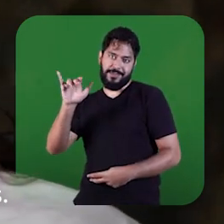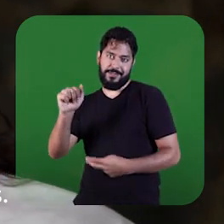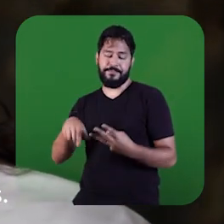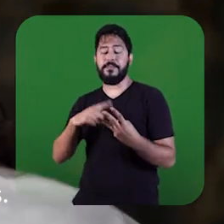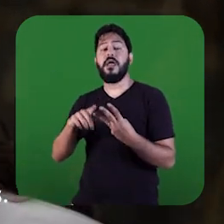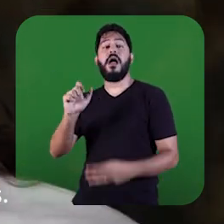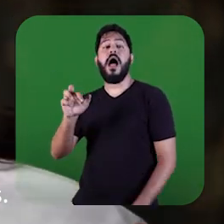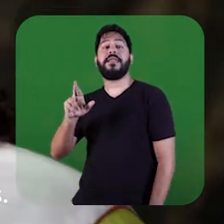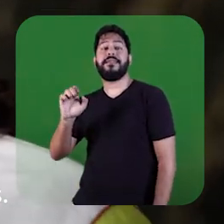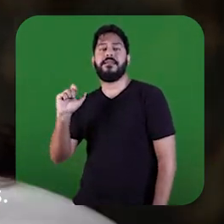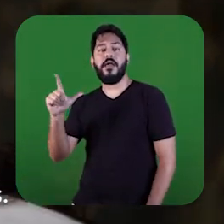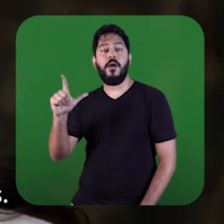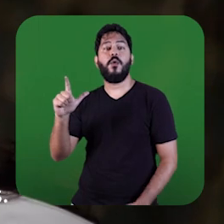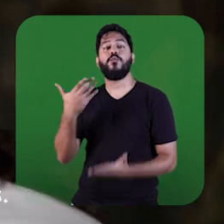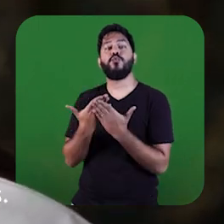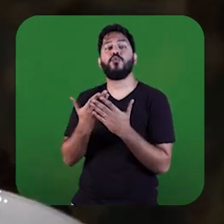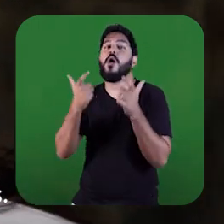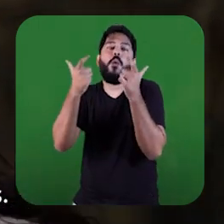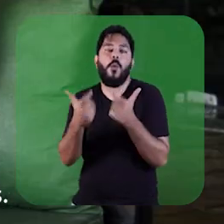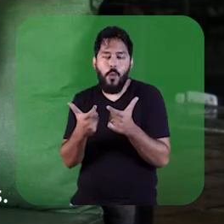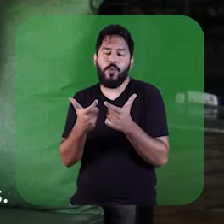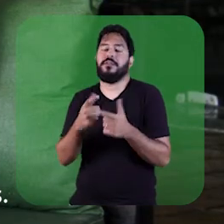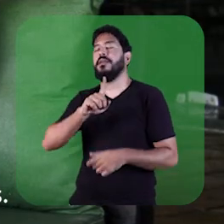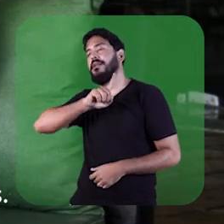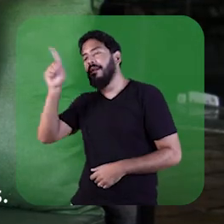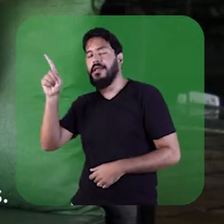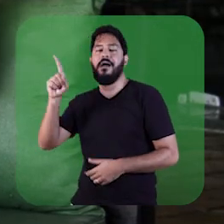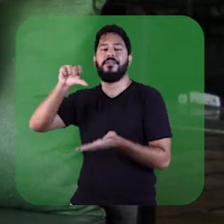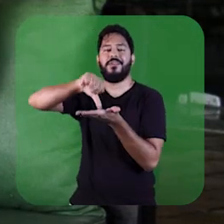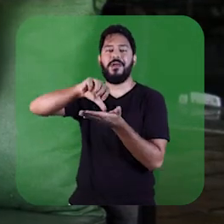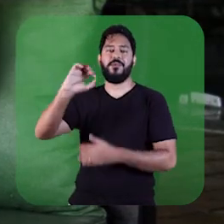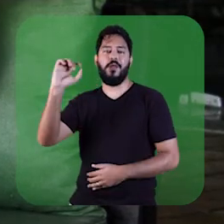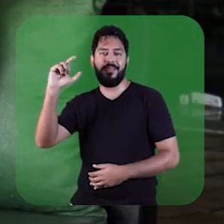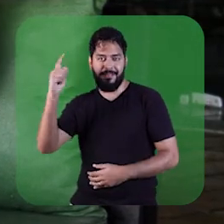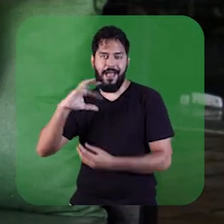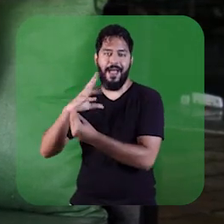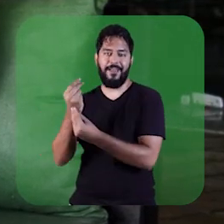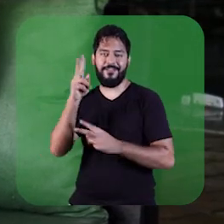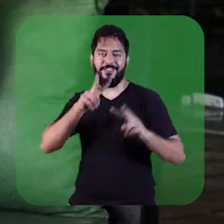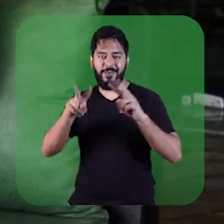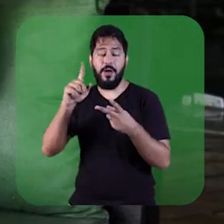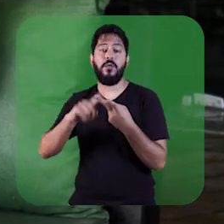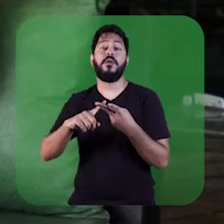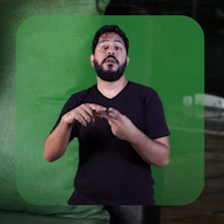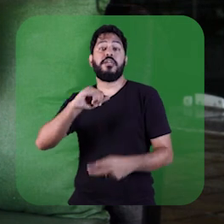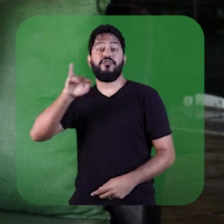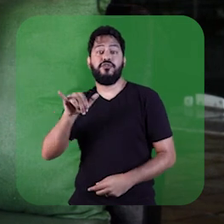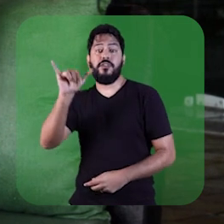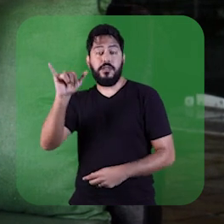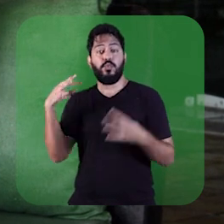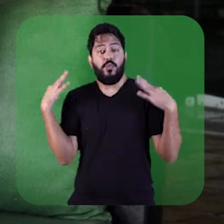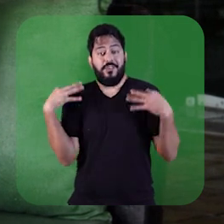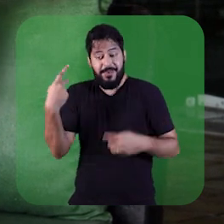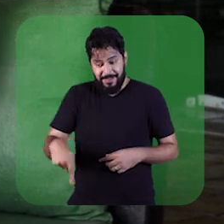Ariel é uma estudante do Campus Olinda, faz artes visuais, Jay faz turismo aqui no Campus Recife.